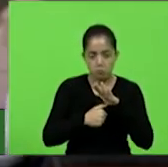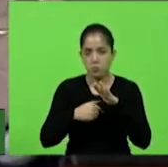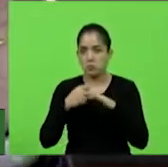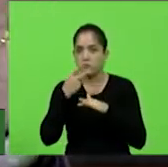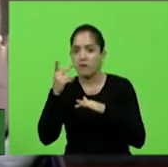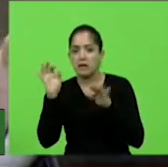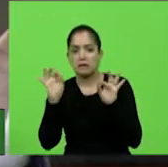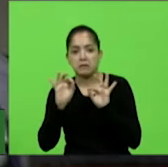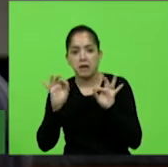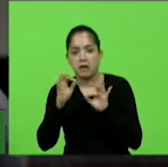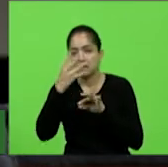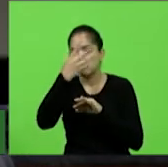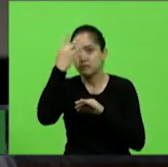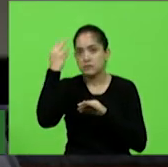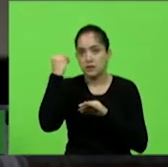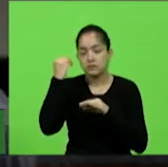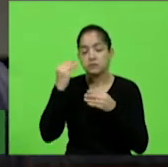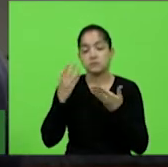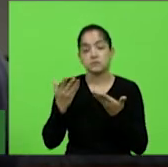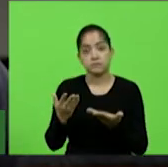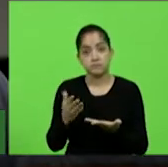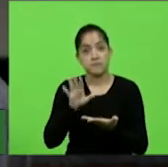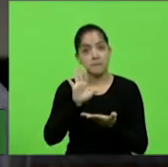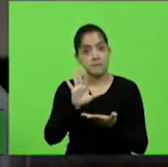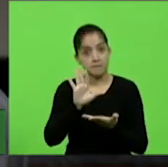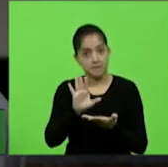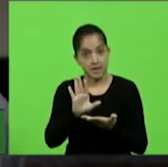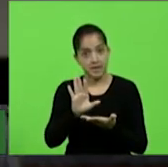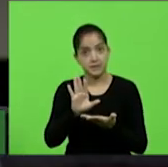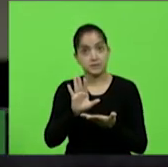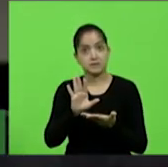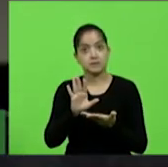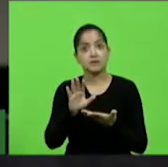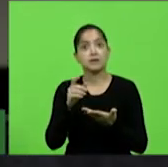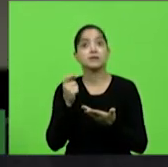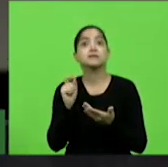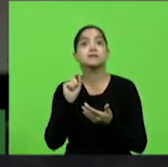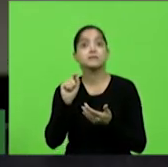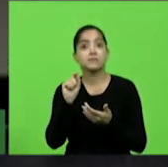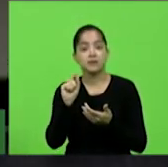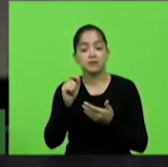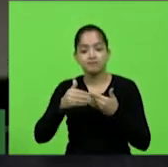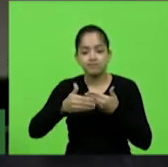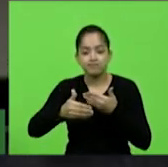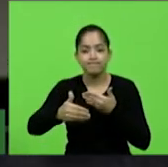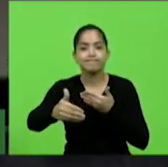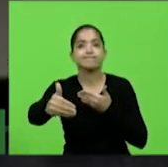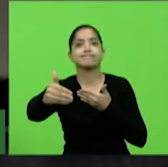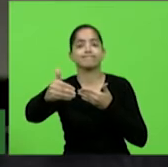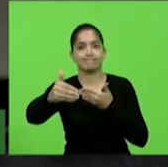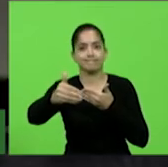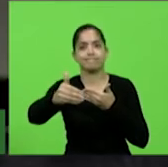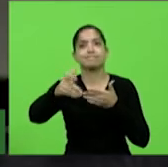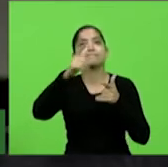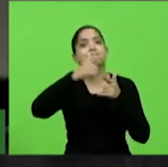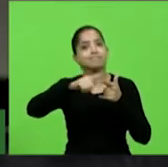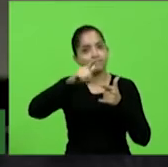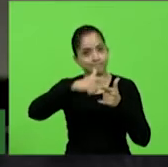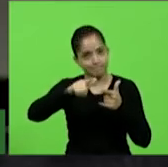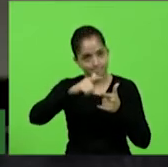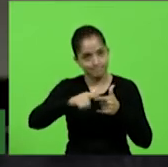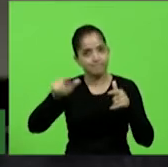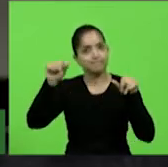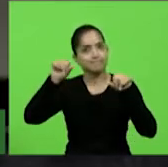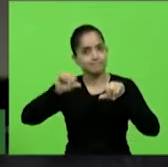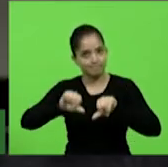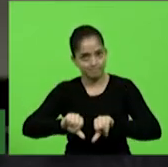para esquecer. Só que o que o governo do Estado está torcendo vai arrebentar no colo do funcionário, porque o governo do Estado